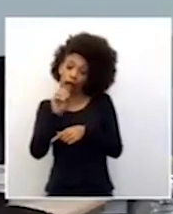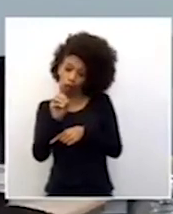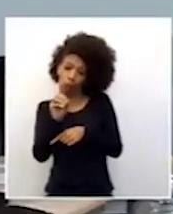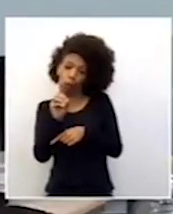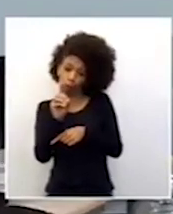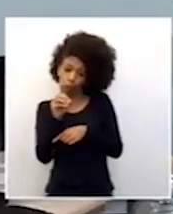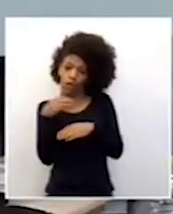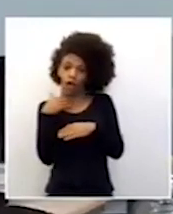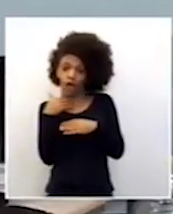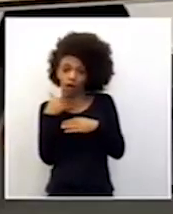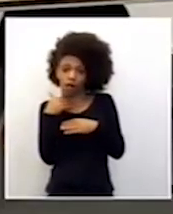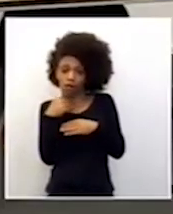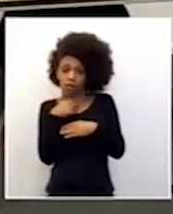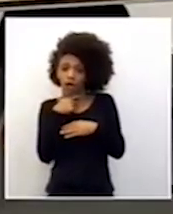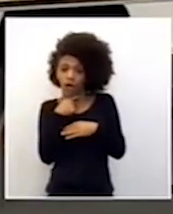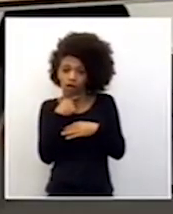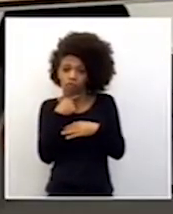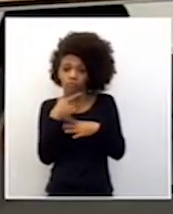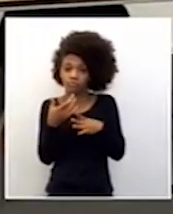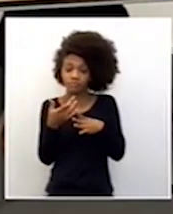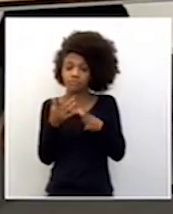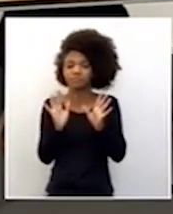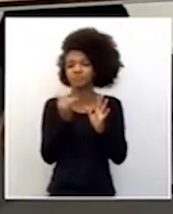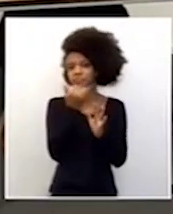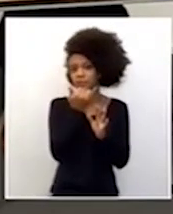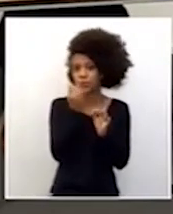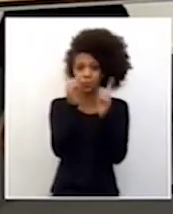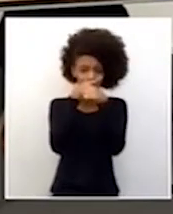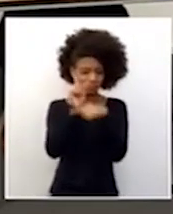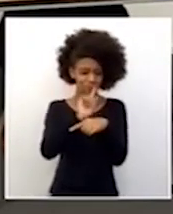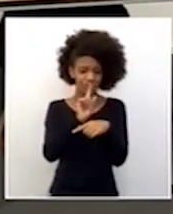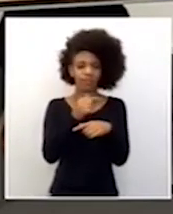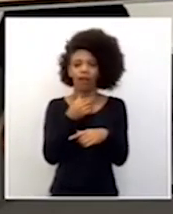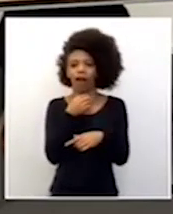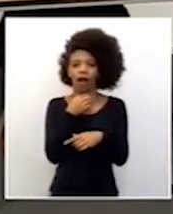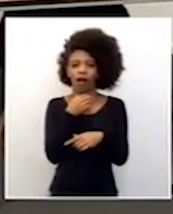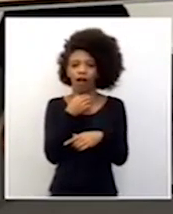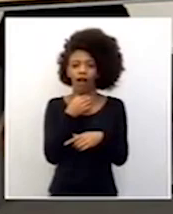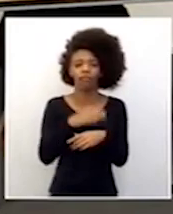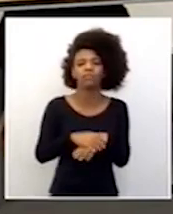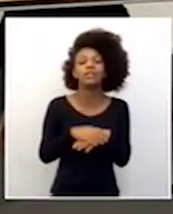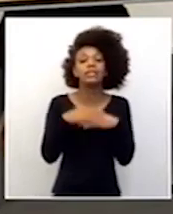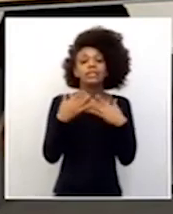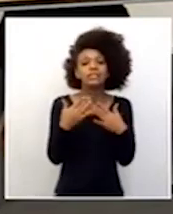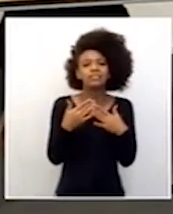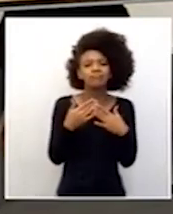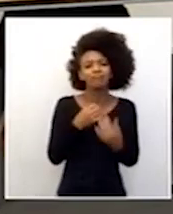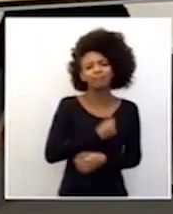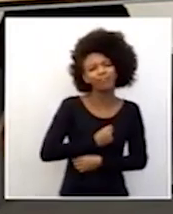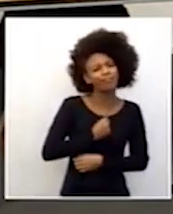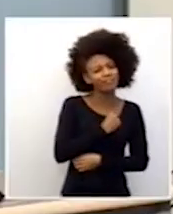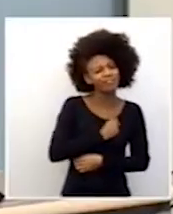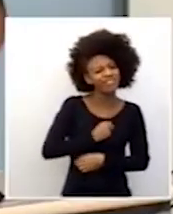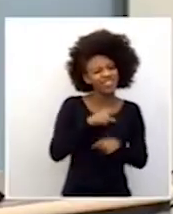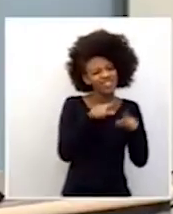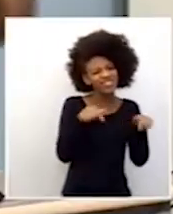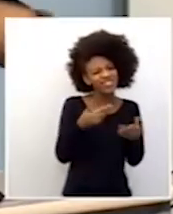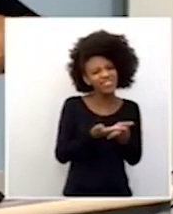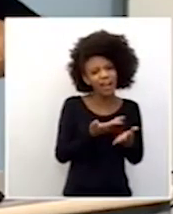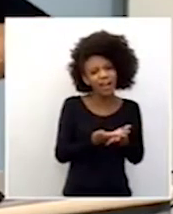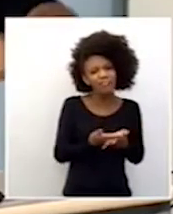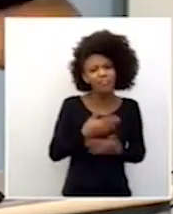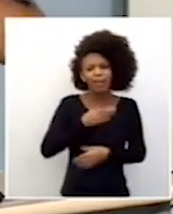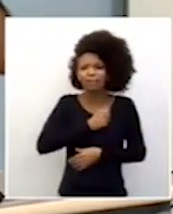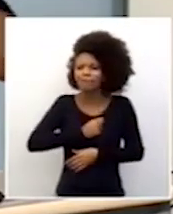era. Gago. Estamos lembrando a nossa época aqui de letras. Nossa. Saudosa faculdade. Gente, que saudade da sala de aula, que saudade de ver um